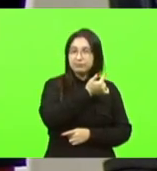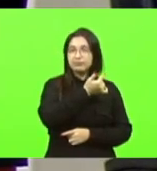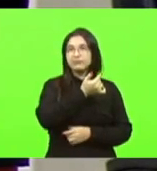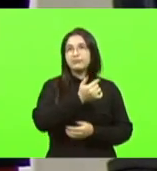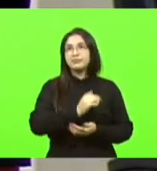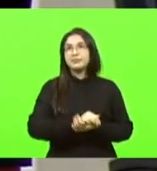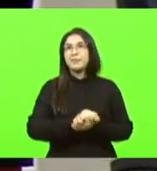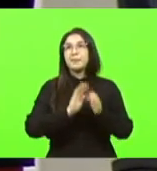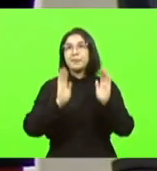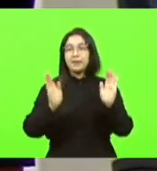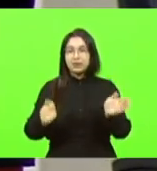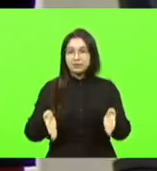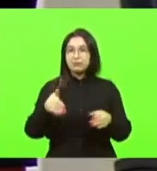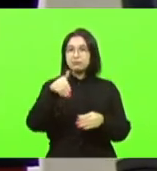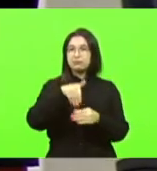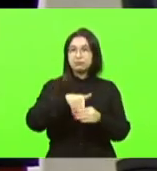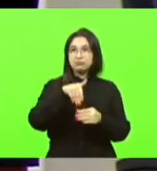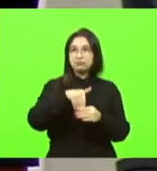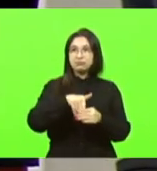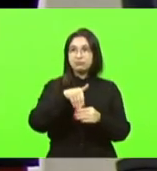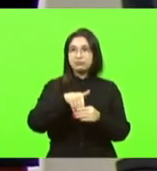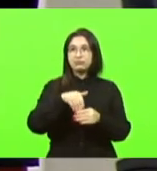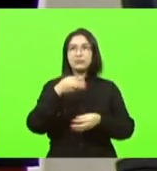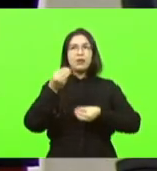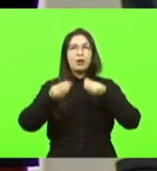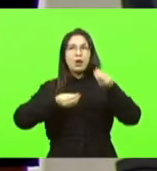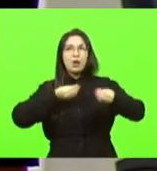e já colocaram um